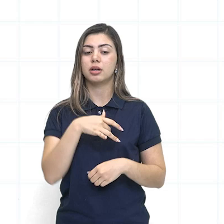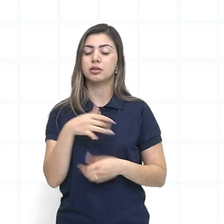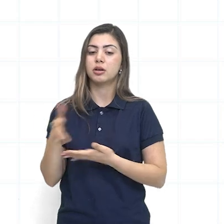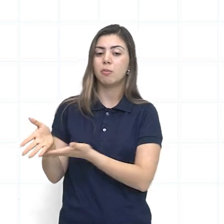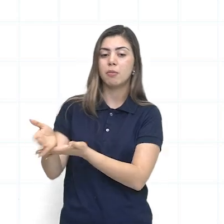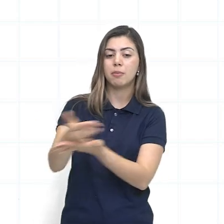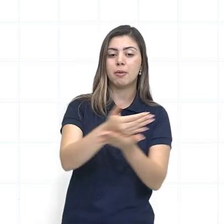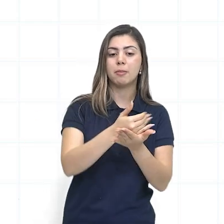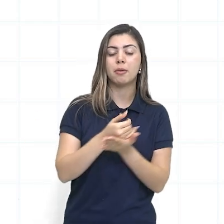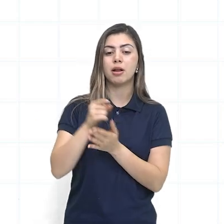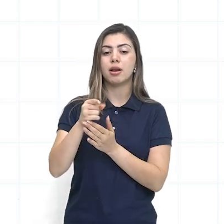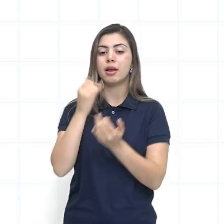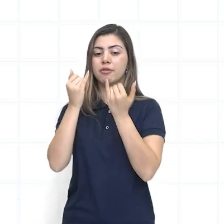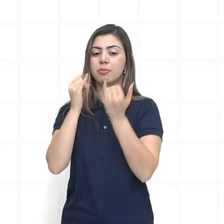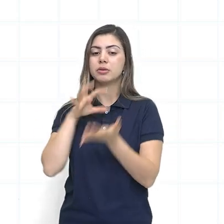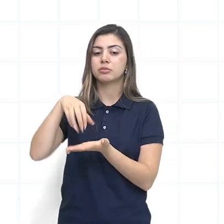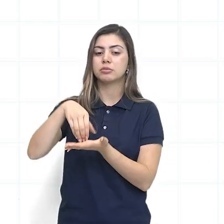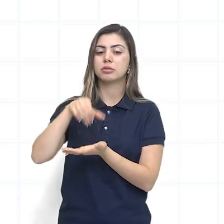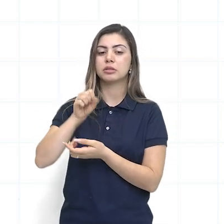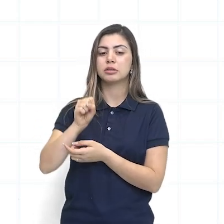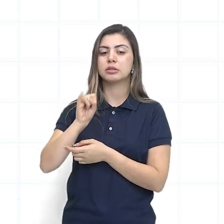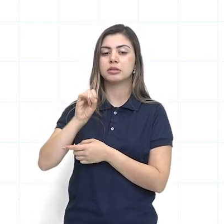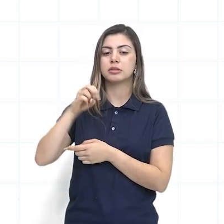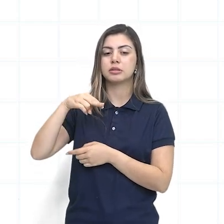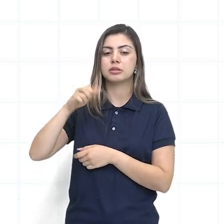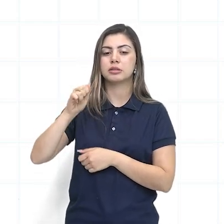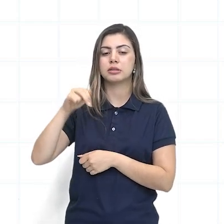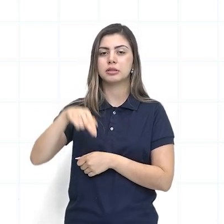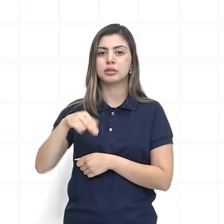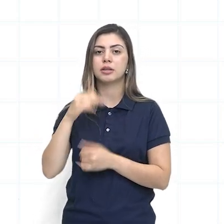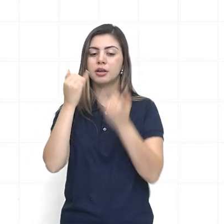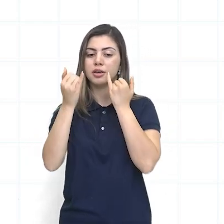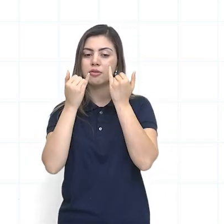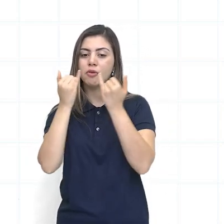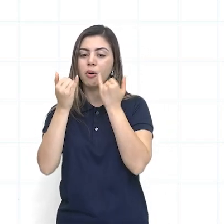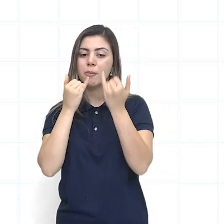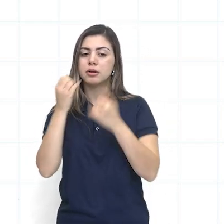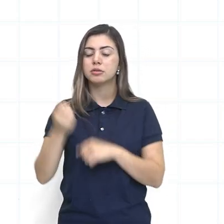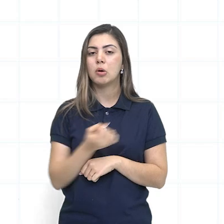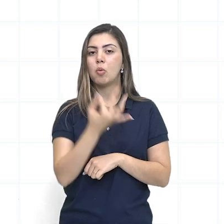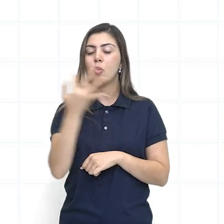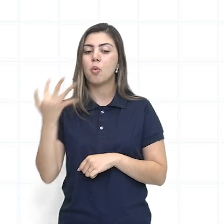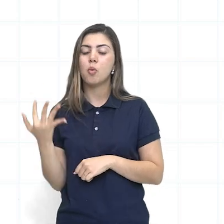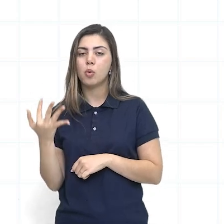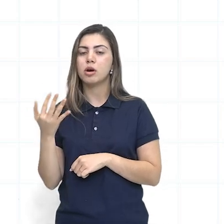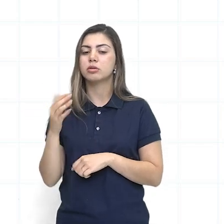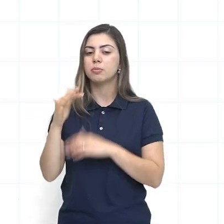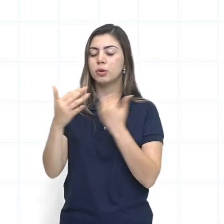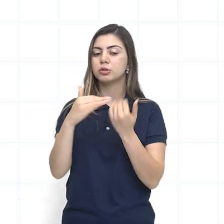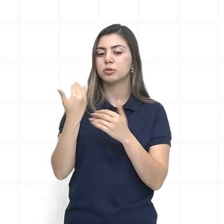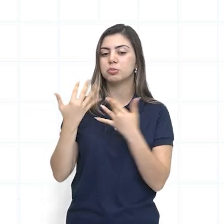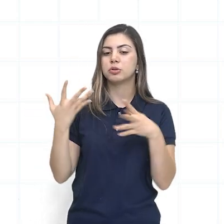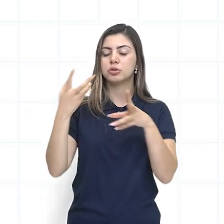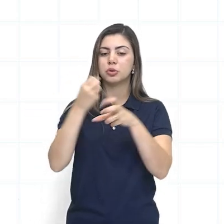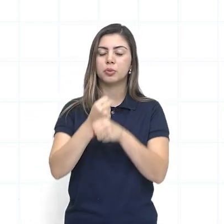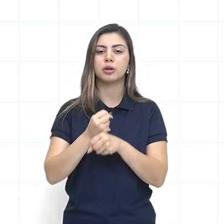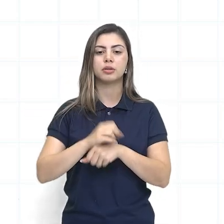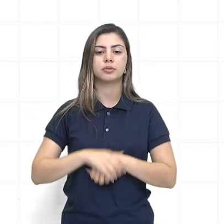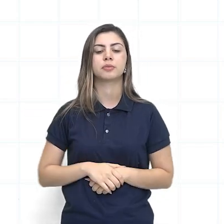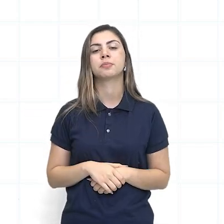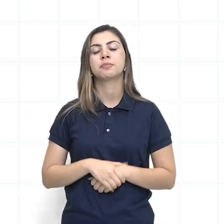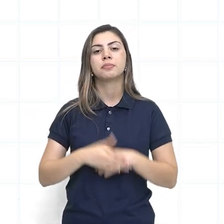da Saúde por meio do Sistema de Informação de Agravos de Notificação SINA